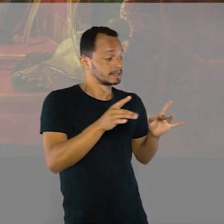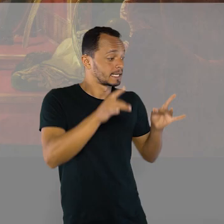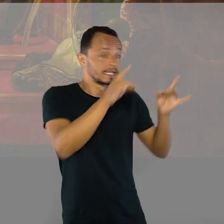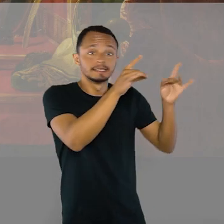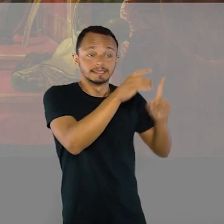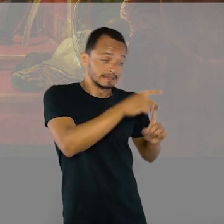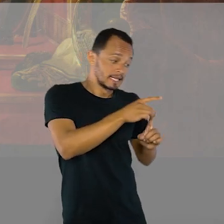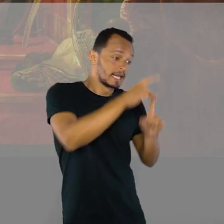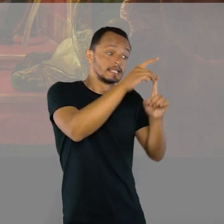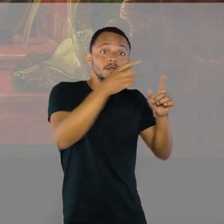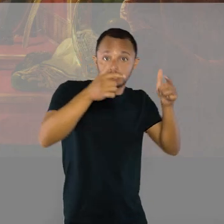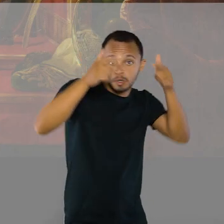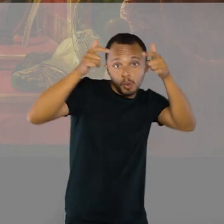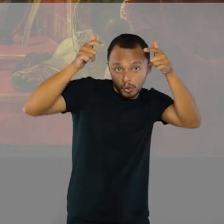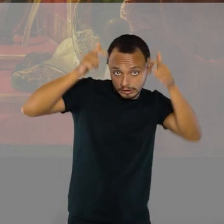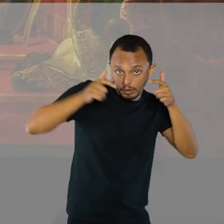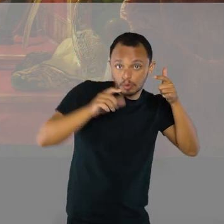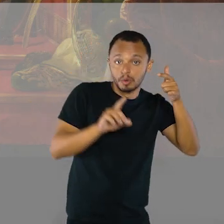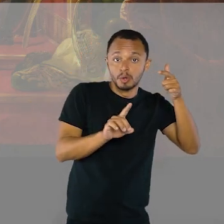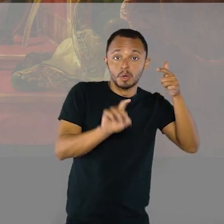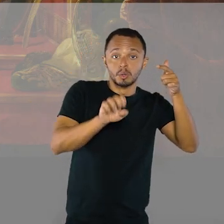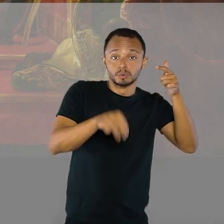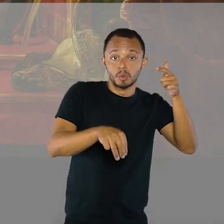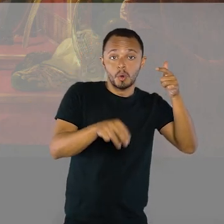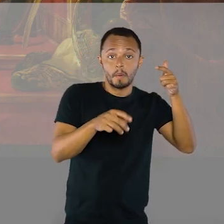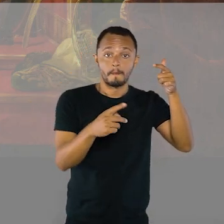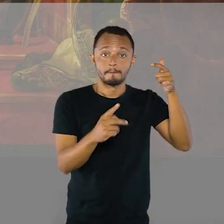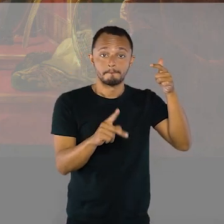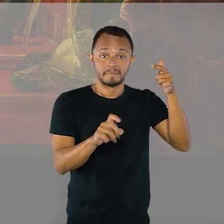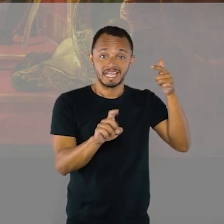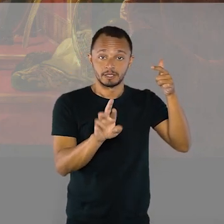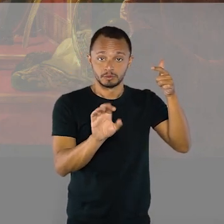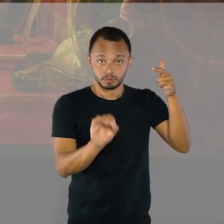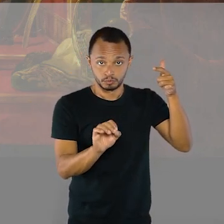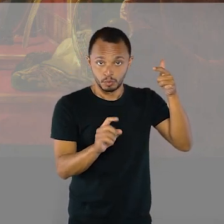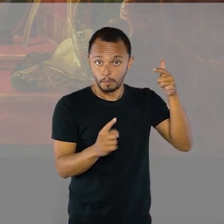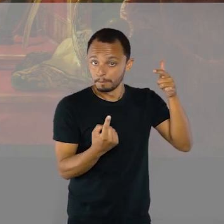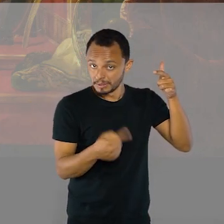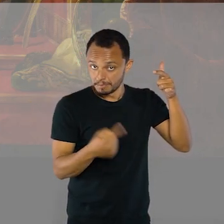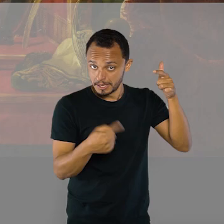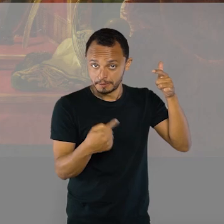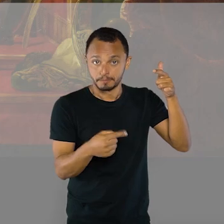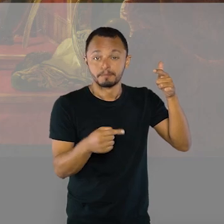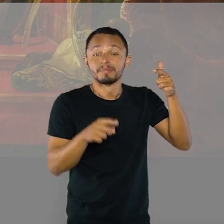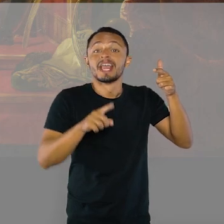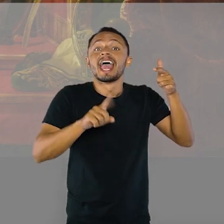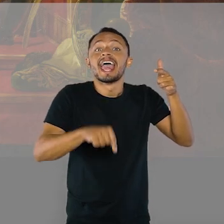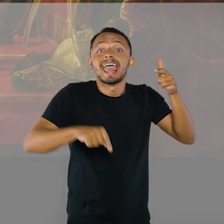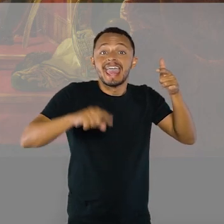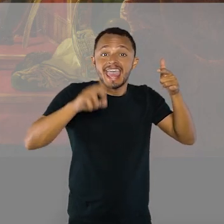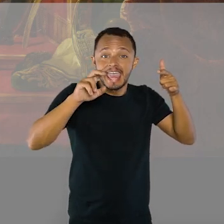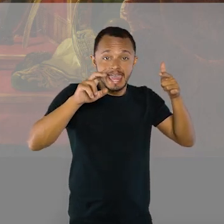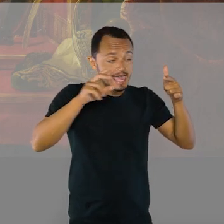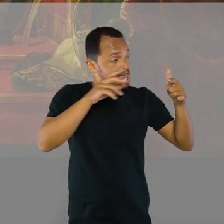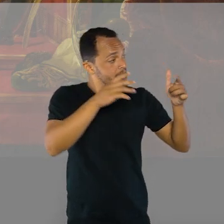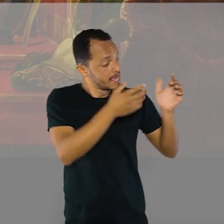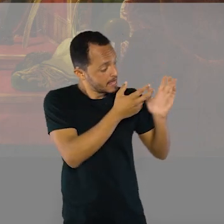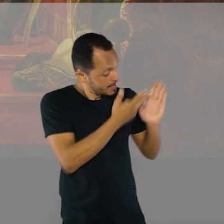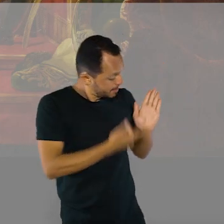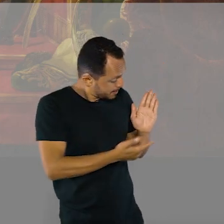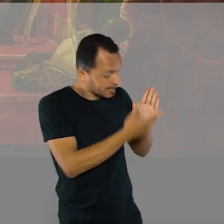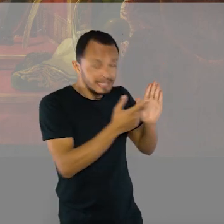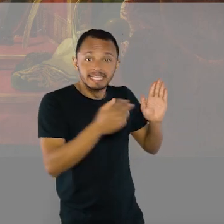coroação de D. Pedro I. É uma tela bem ao estilo que nós vamos conversar, uma tela histórica, que não tem preocupação em